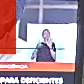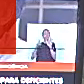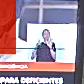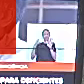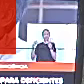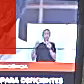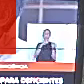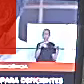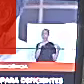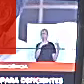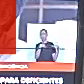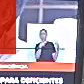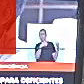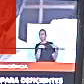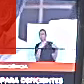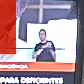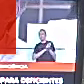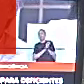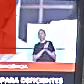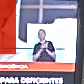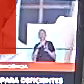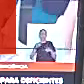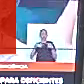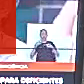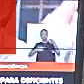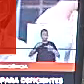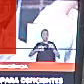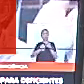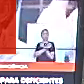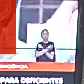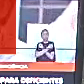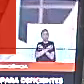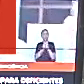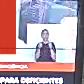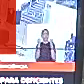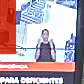atacando, que vem nos constrangendo. Um abraço, muito obrigado e sucesso, viu?